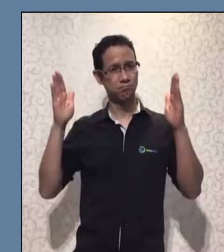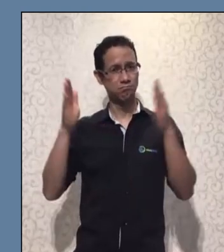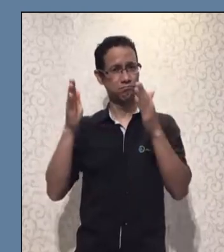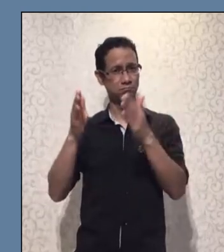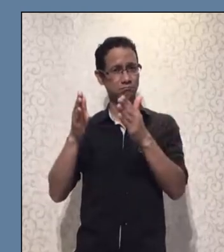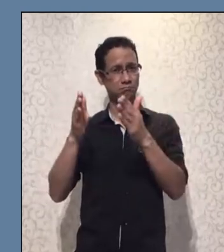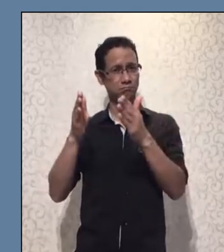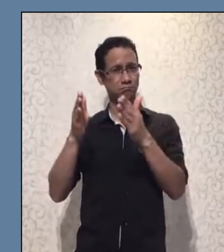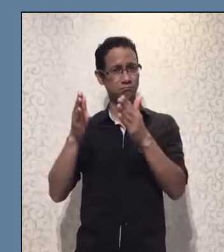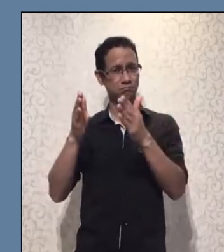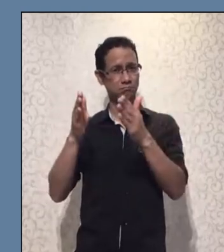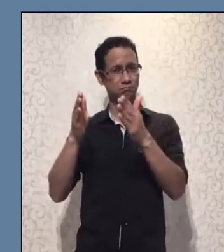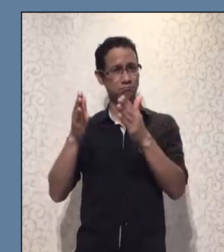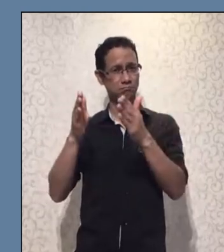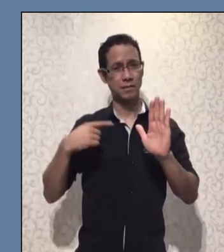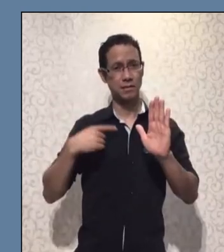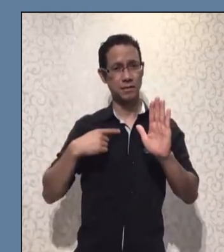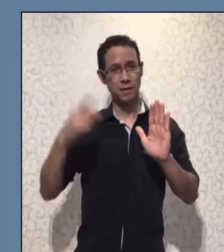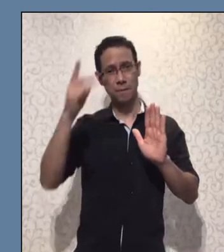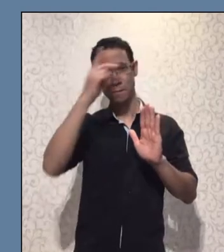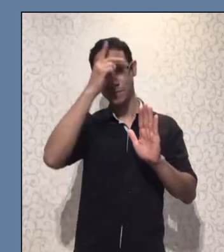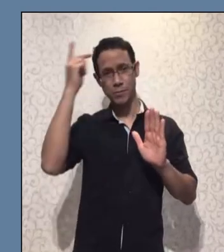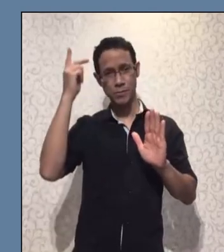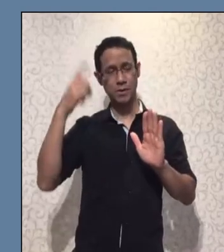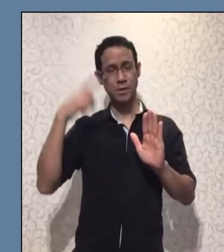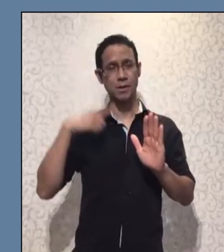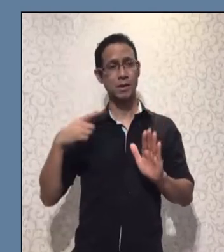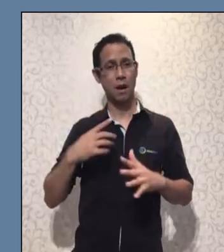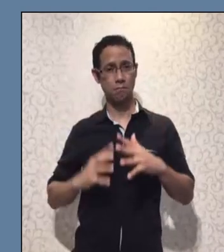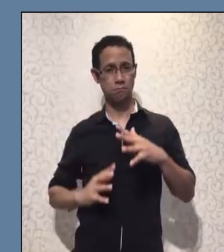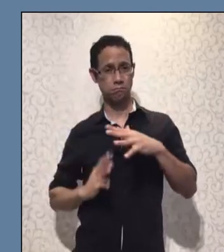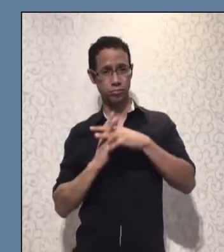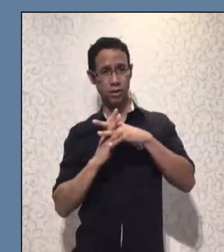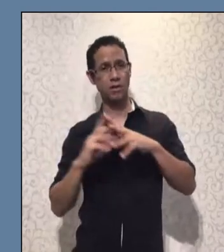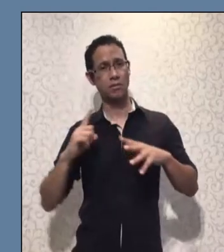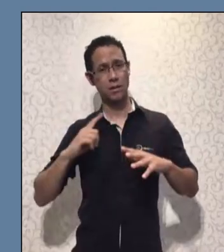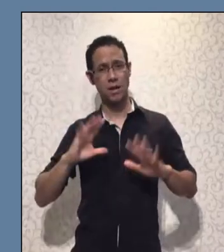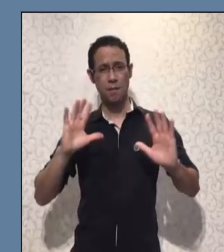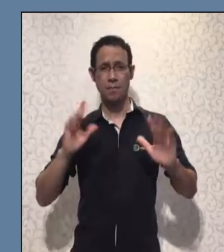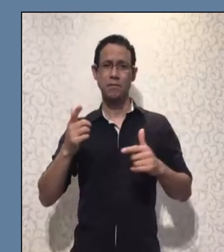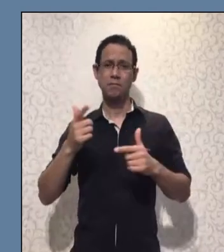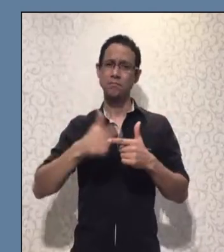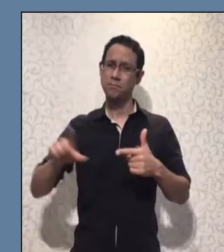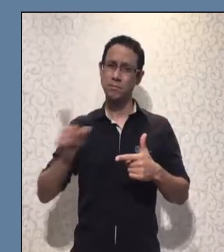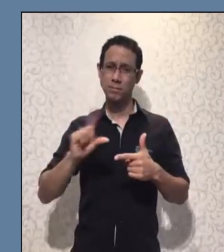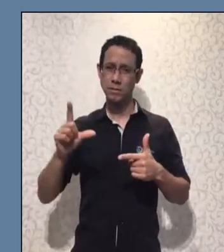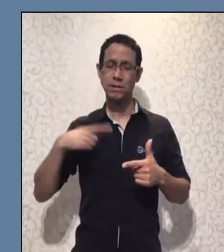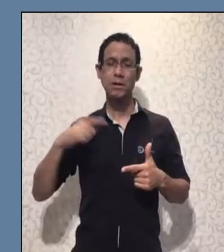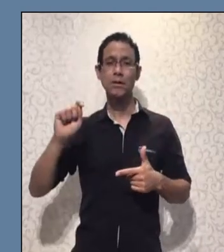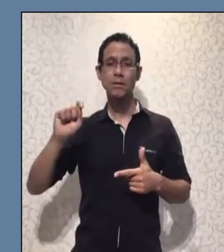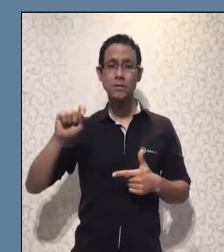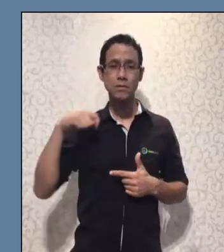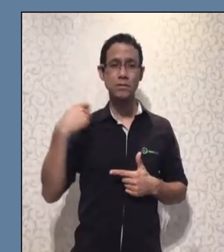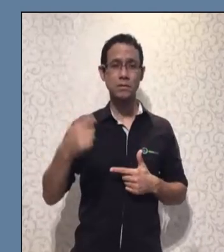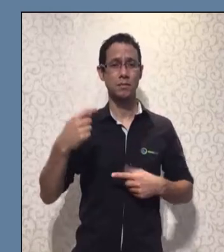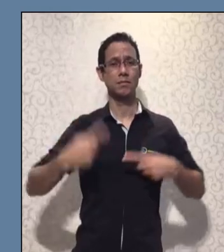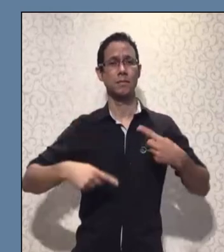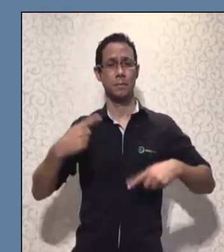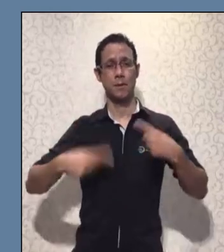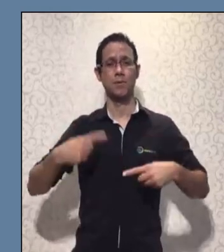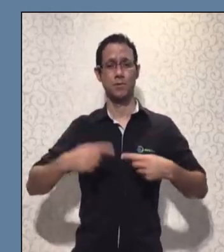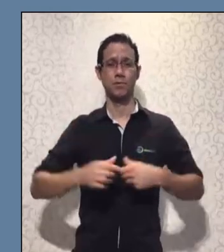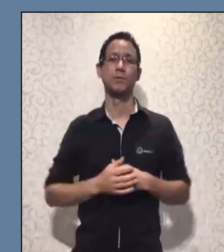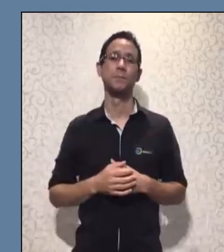os exageros, podem até ter, mas não importa, isso significa que há um debate. O debate sobre as